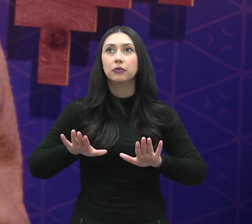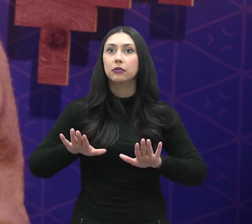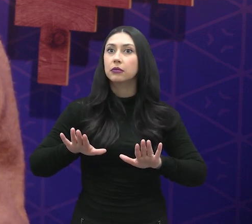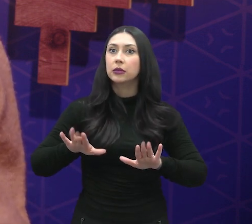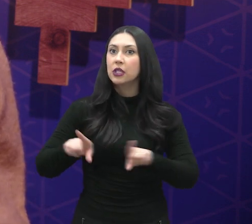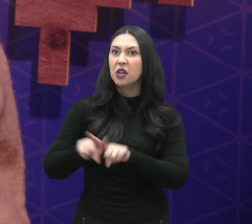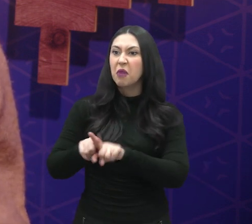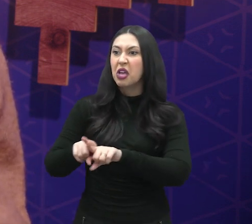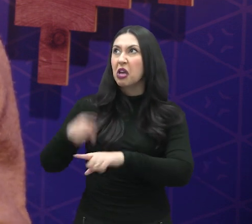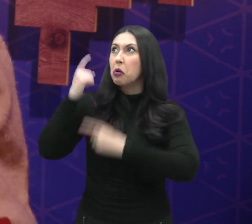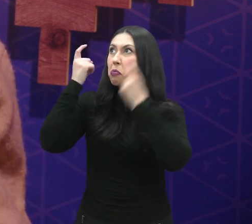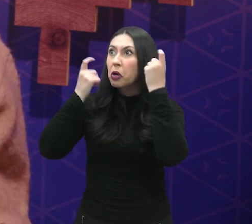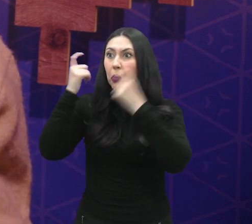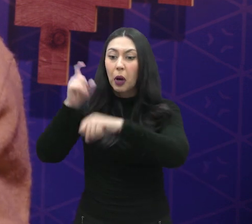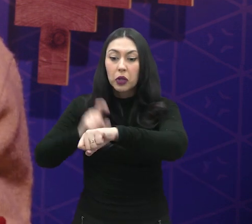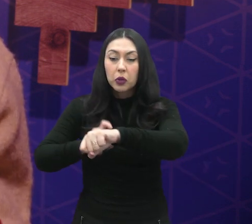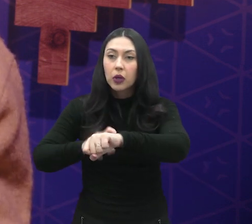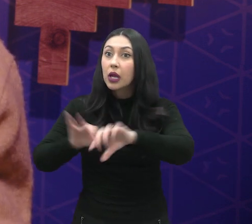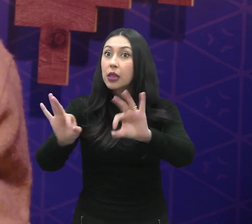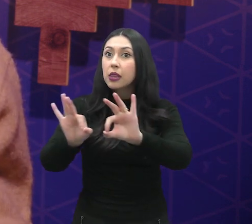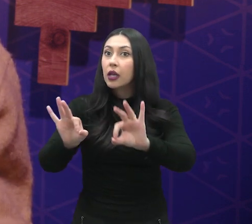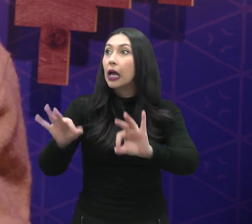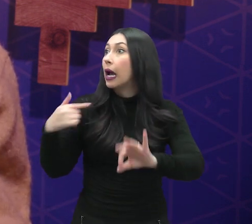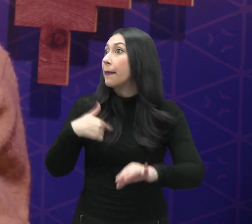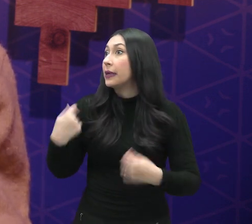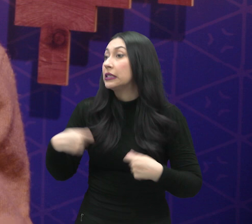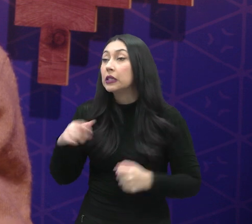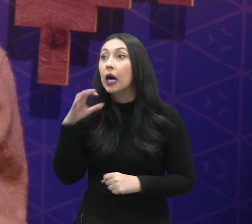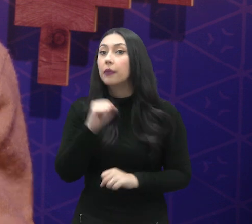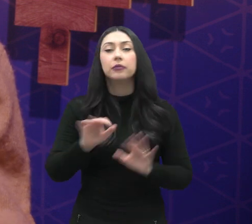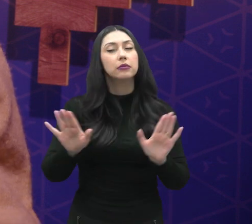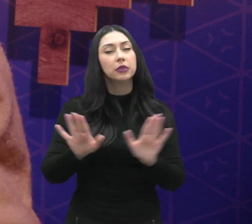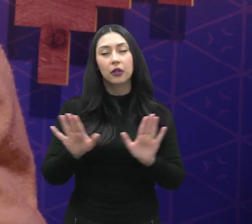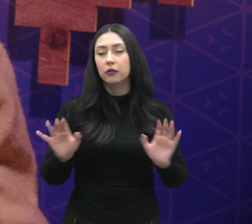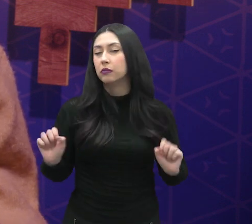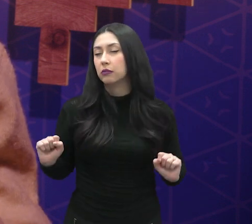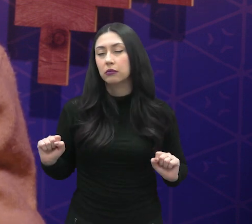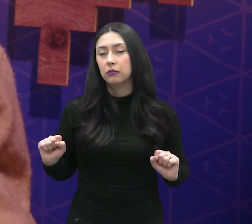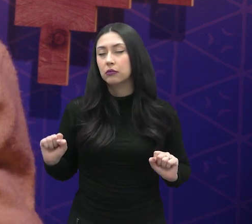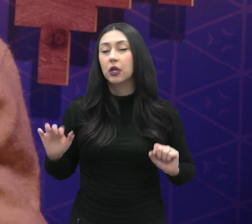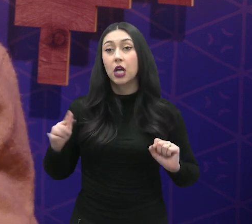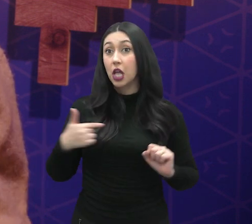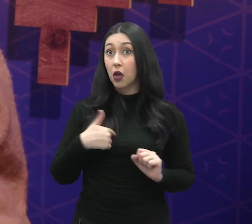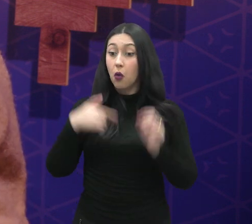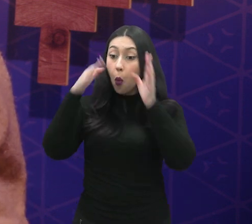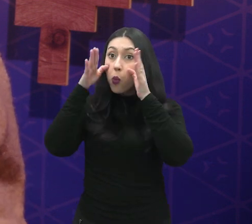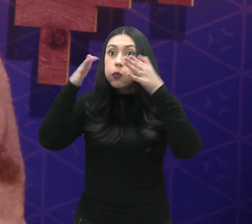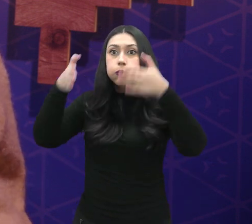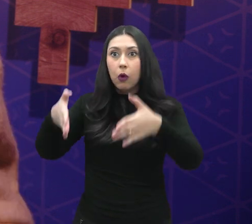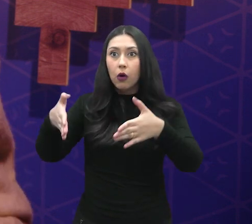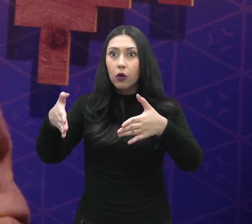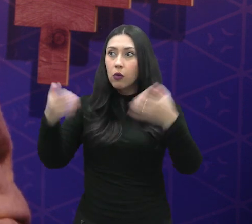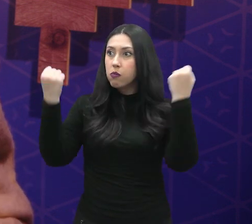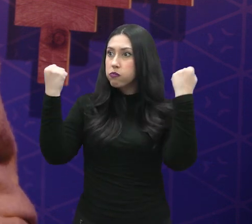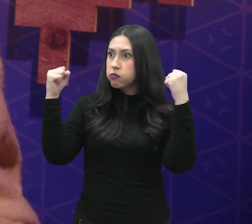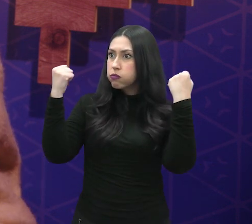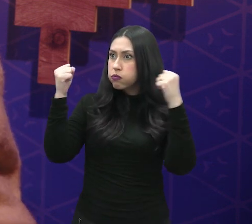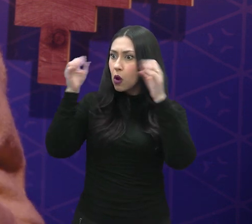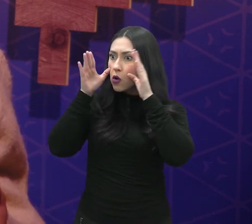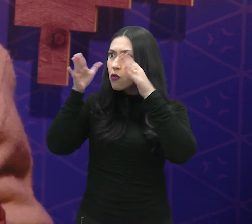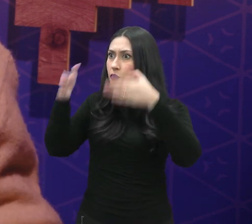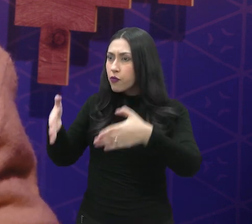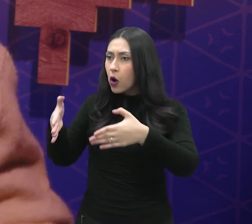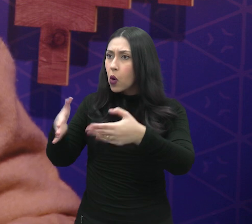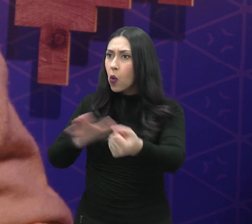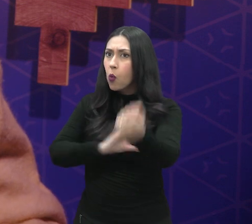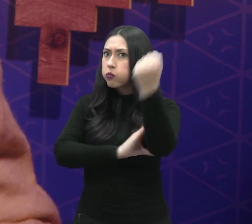Mas assim, eu não fico preso também ao horário, assim, no sentido de tipo, preciso fazer muito rápido, não sei o quê. Mas eu tô ali concentrado, preciso fazer